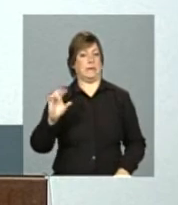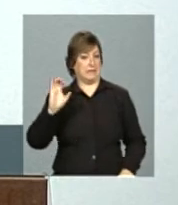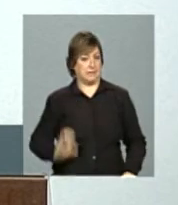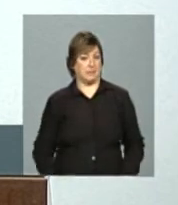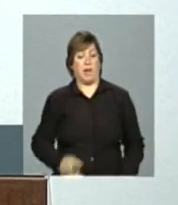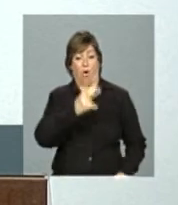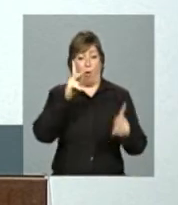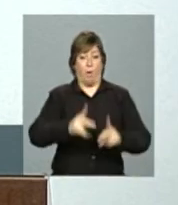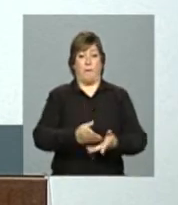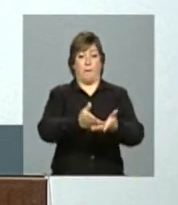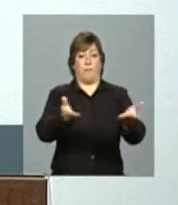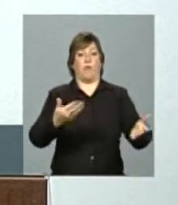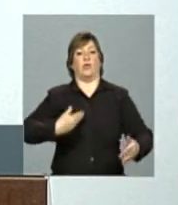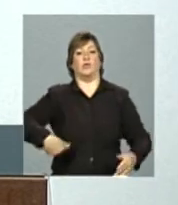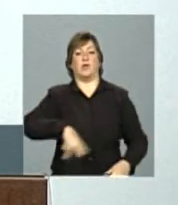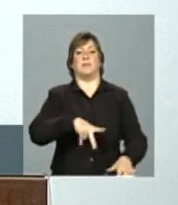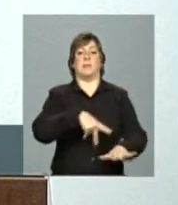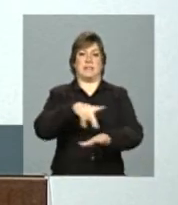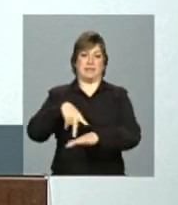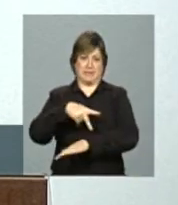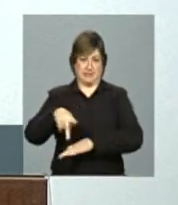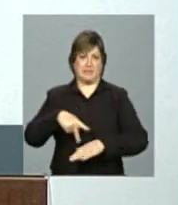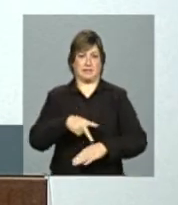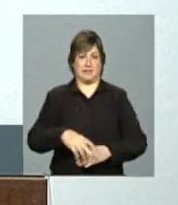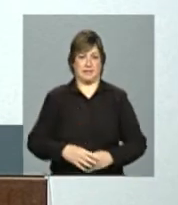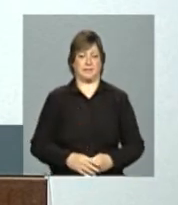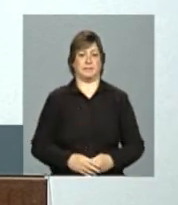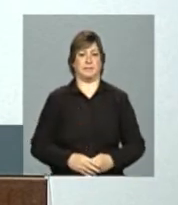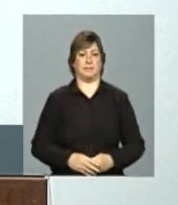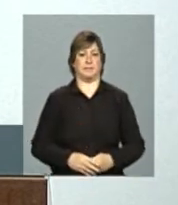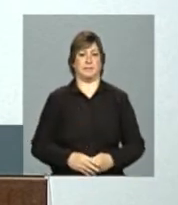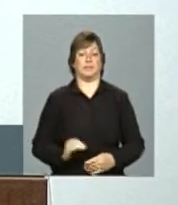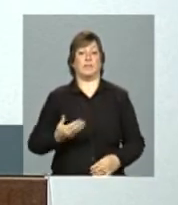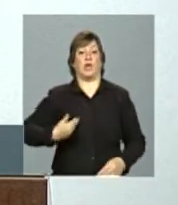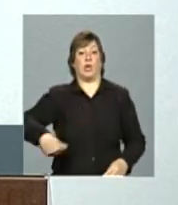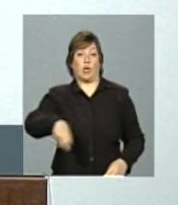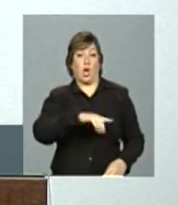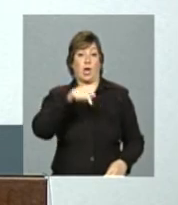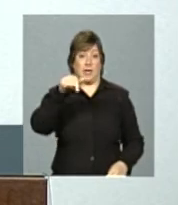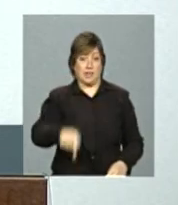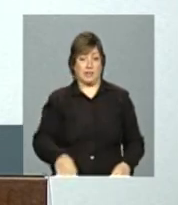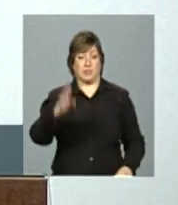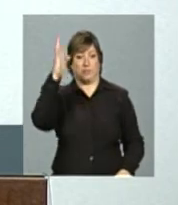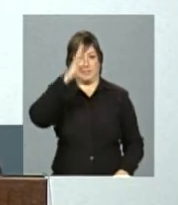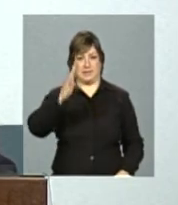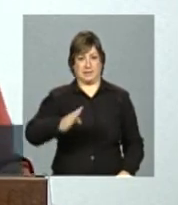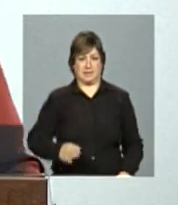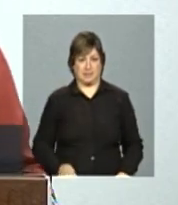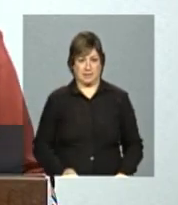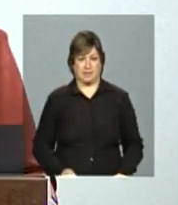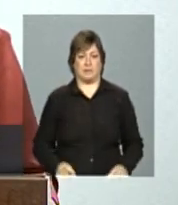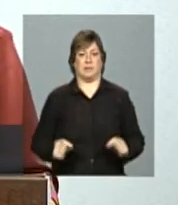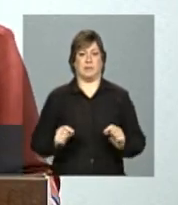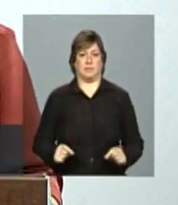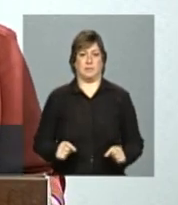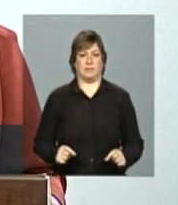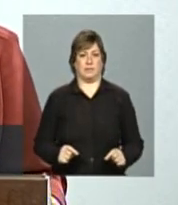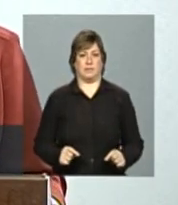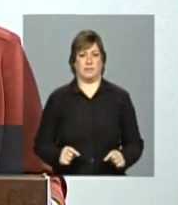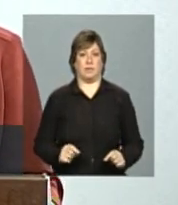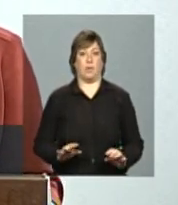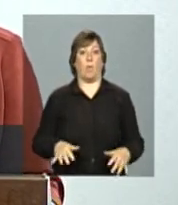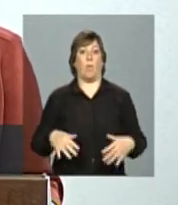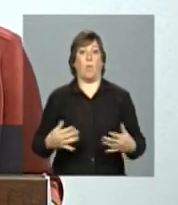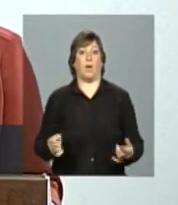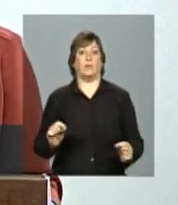a população dos nossos países nós aqui no Brasil ao